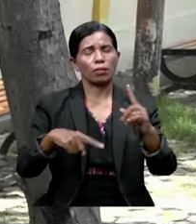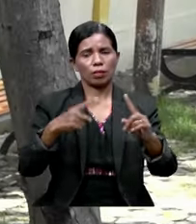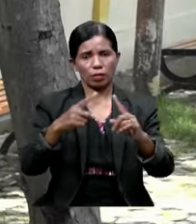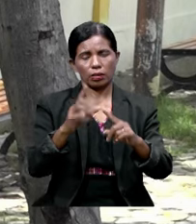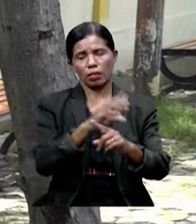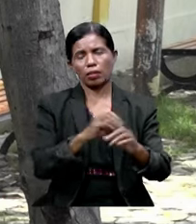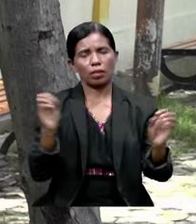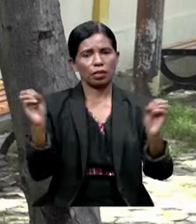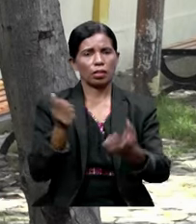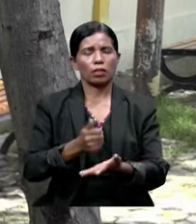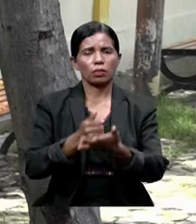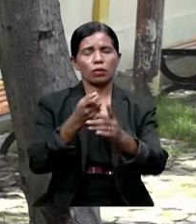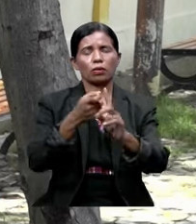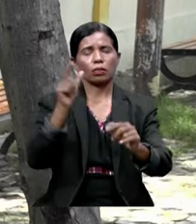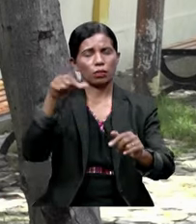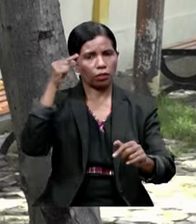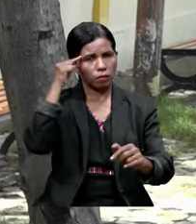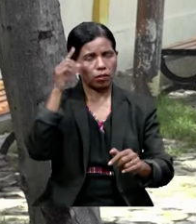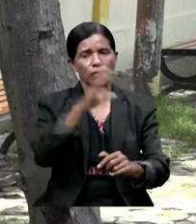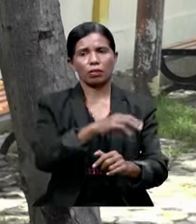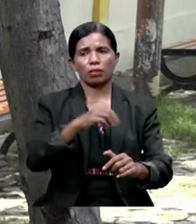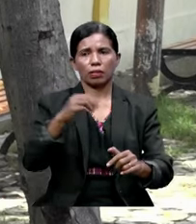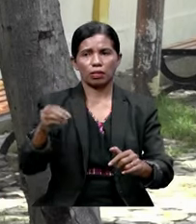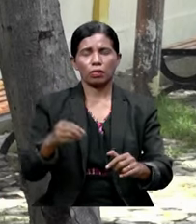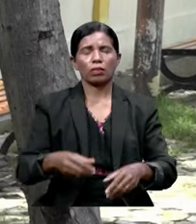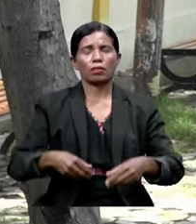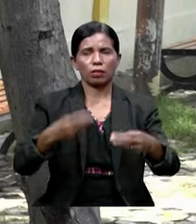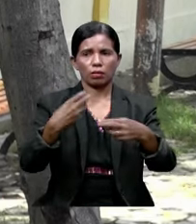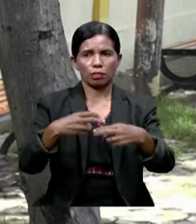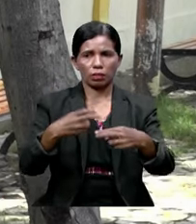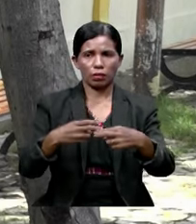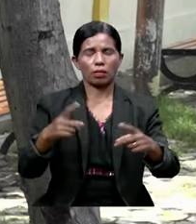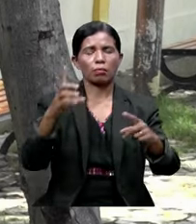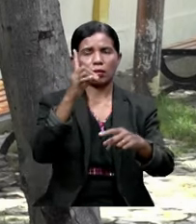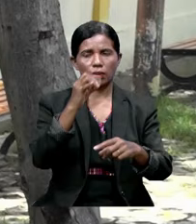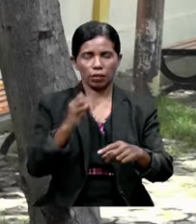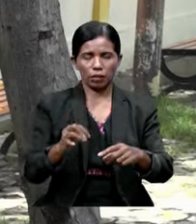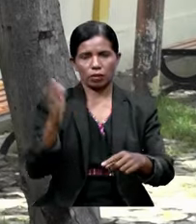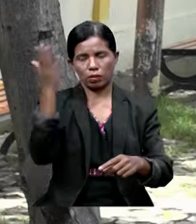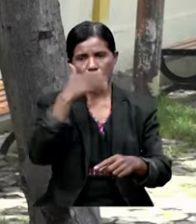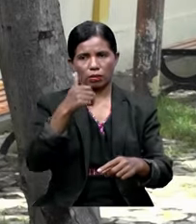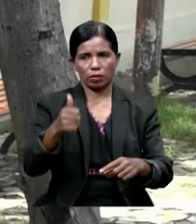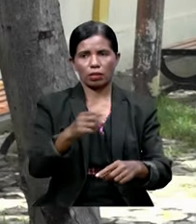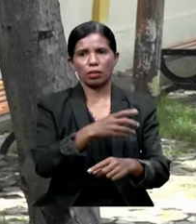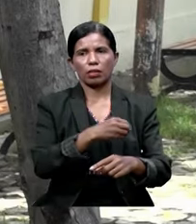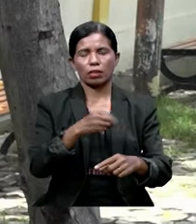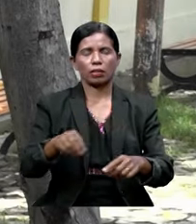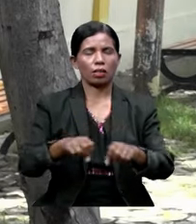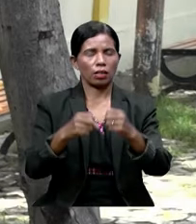ne la iha tensaun seriedade husi governo, se fo ameaça ba capital dili ne furak, no se